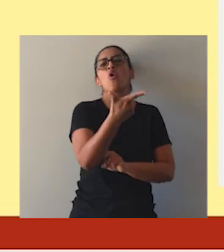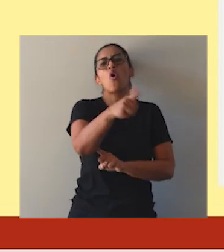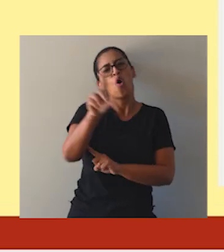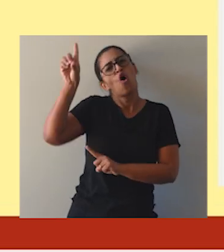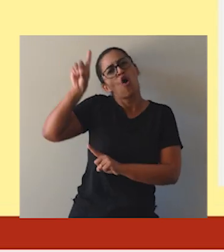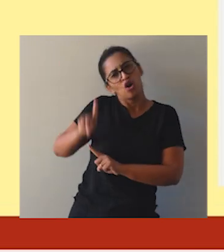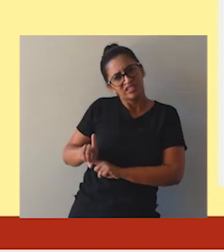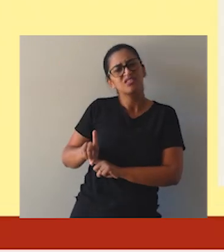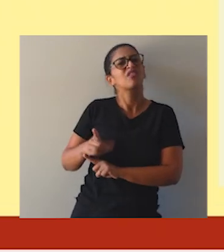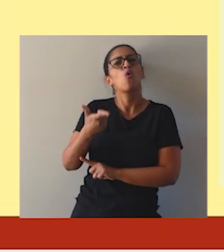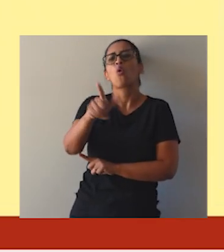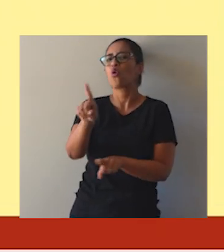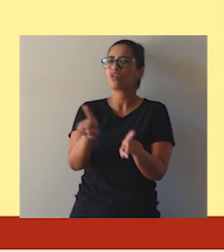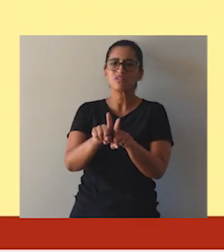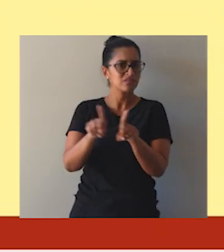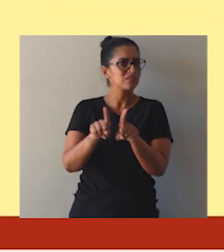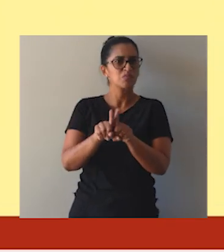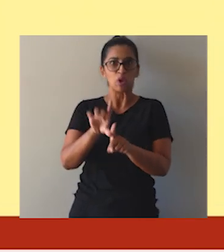visual.